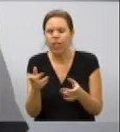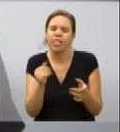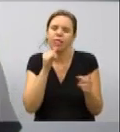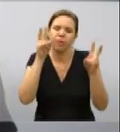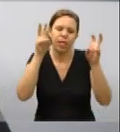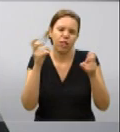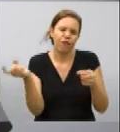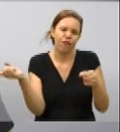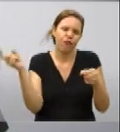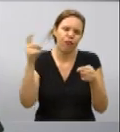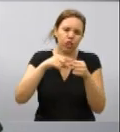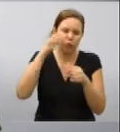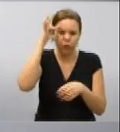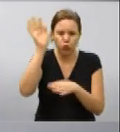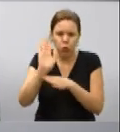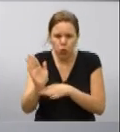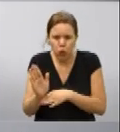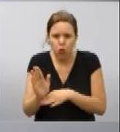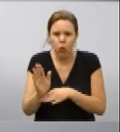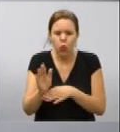Futuro, Caça-Fantasmas,